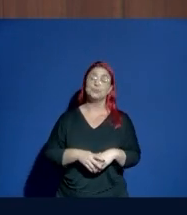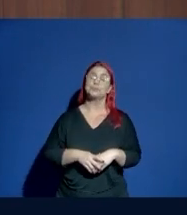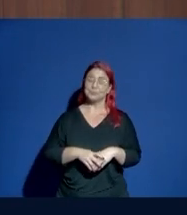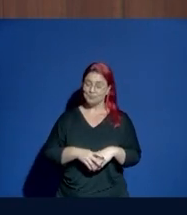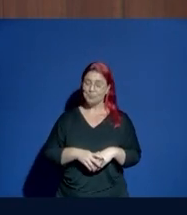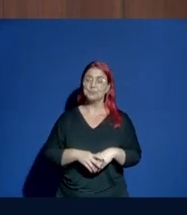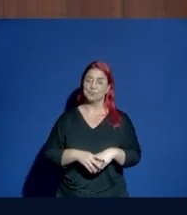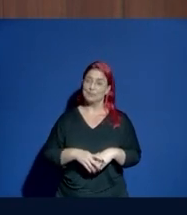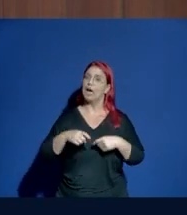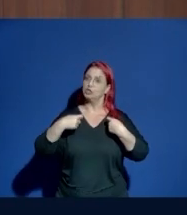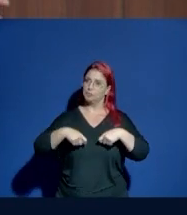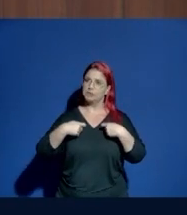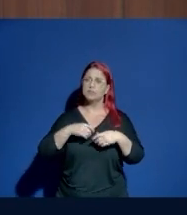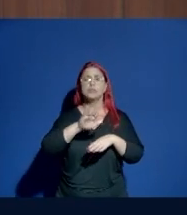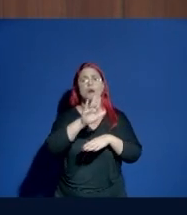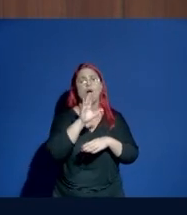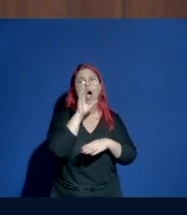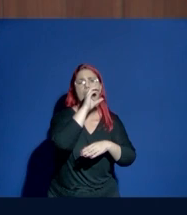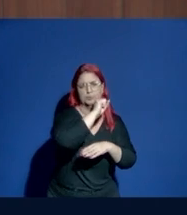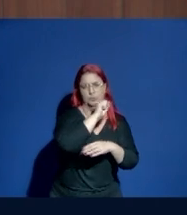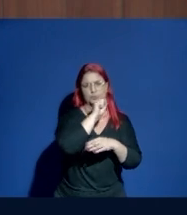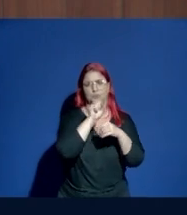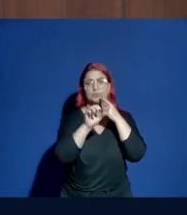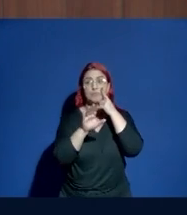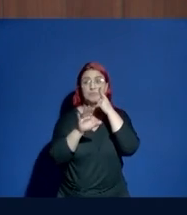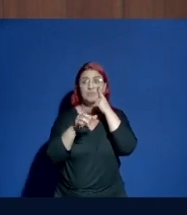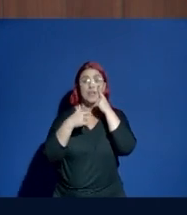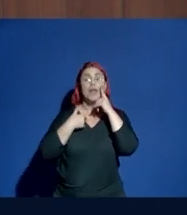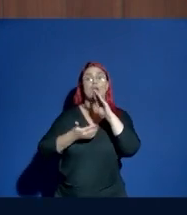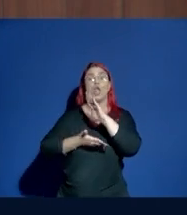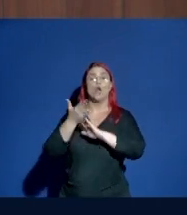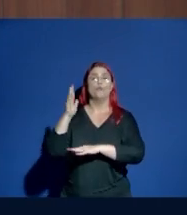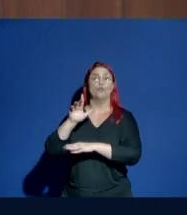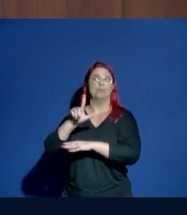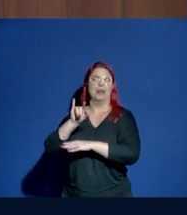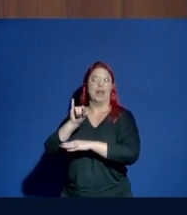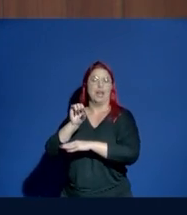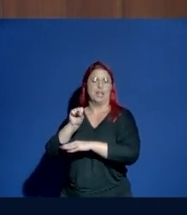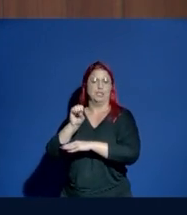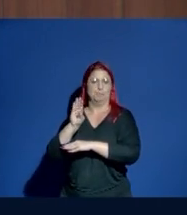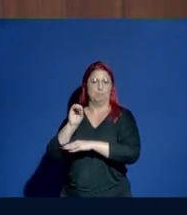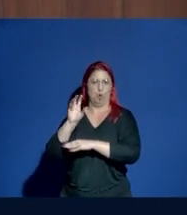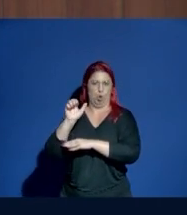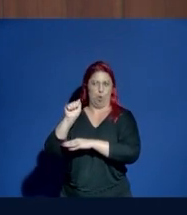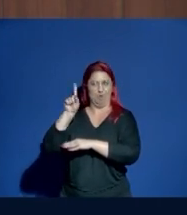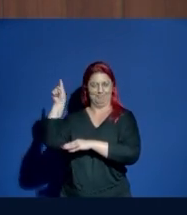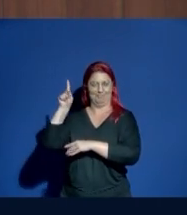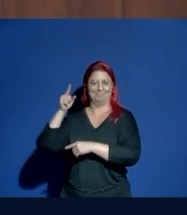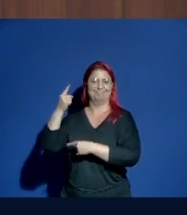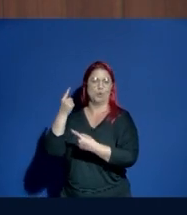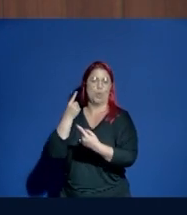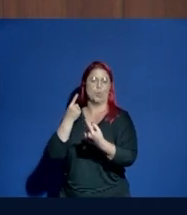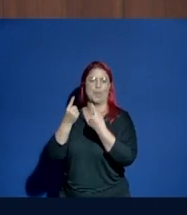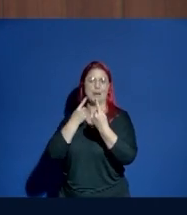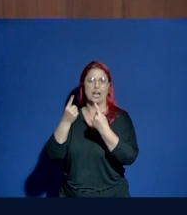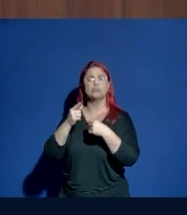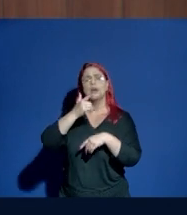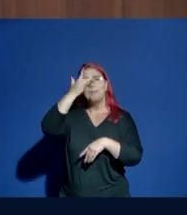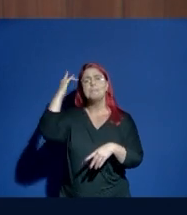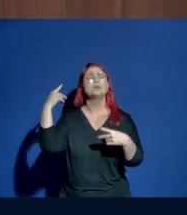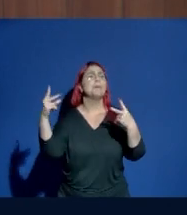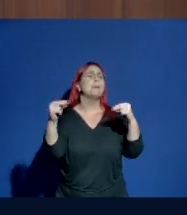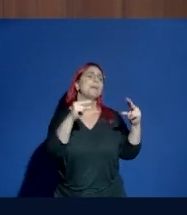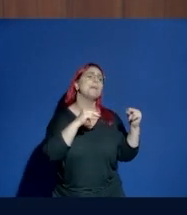é impressionante Me desculpa só um segundo dia eu tava em Lisboa agora num debate E aí chegamos lá todo mundo falando